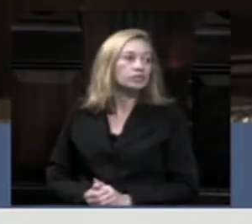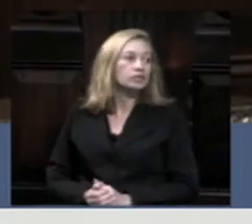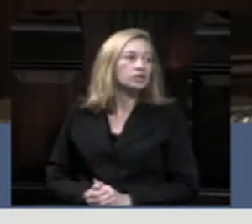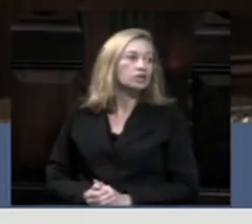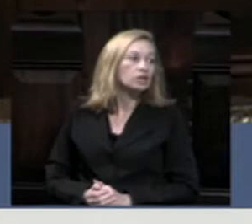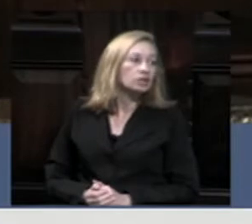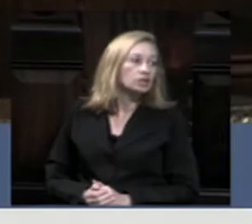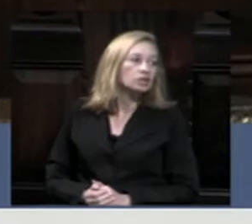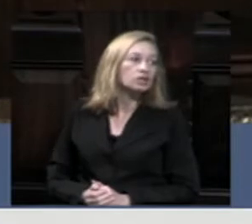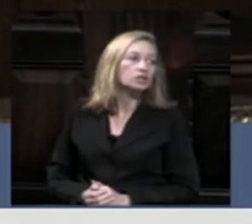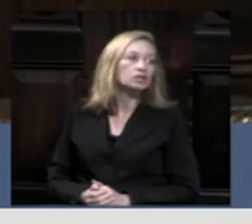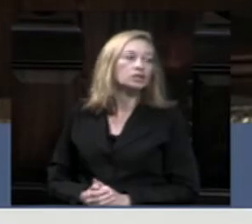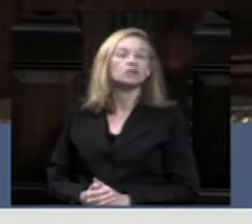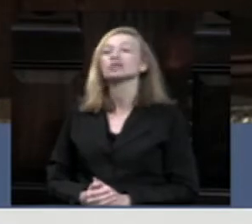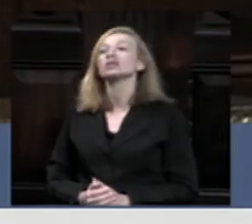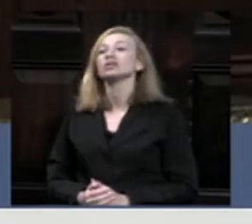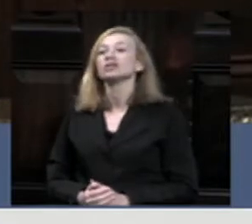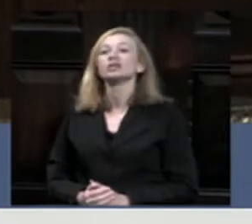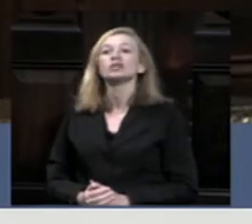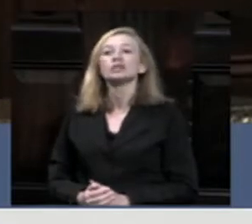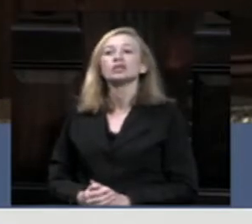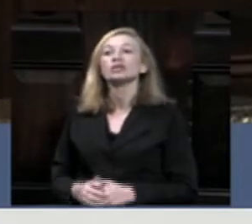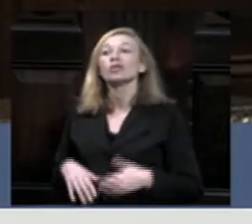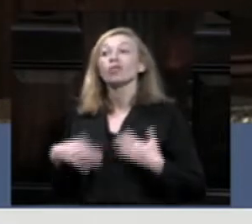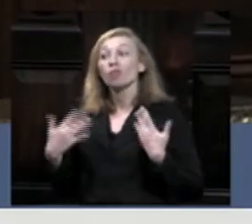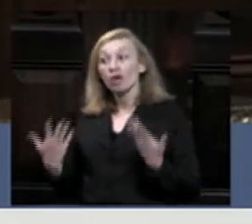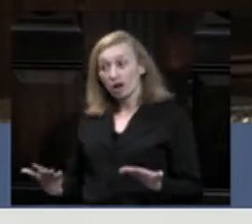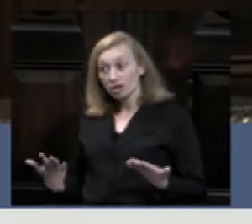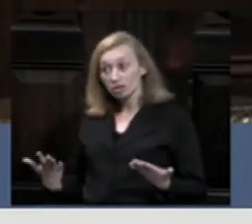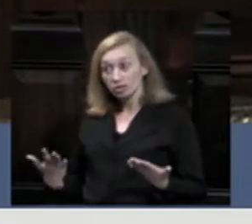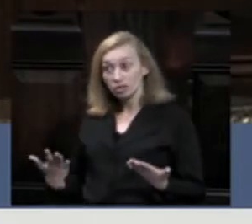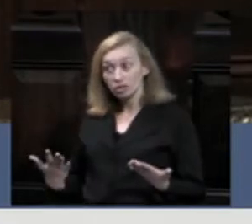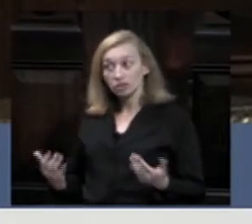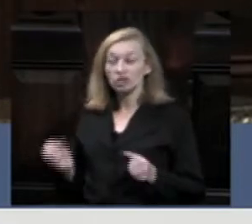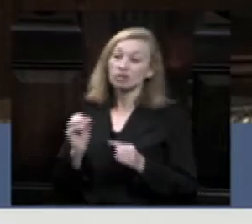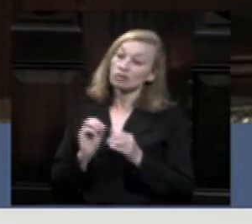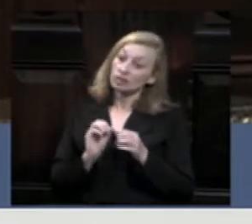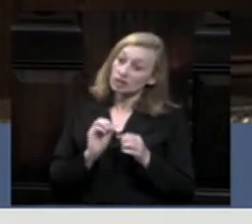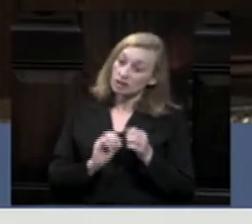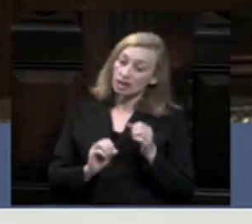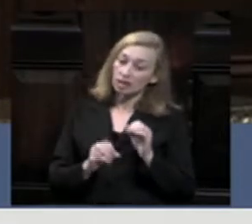Quando aqueles que elaboraram o decreto,